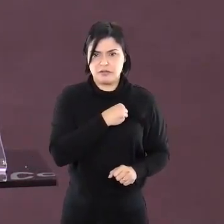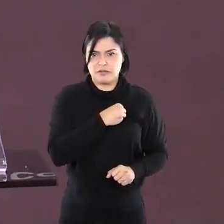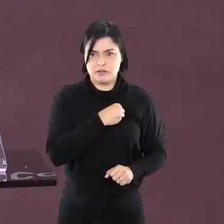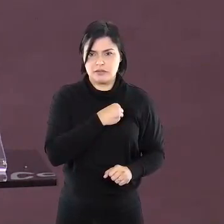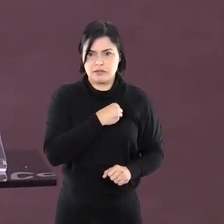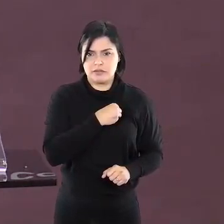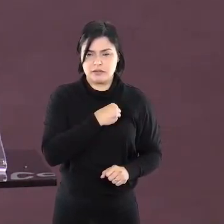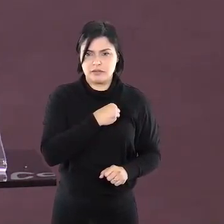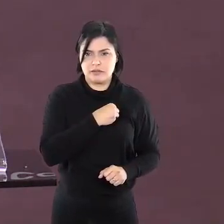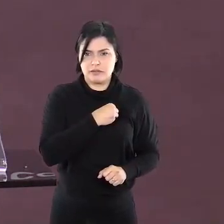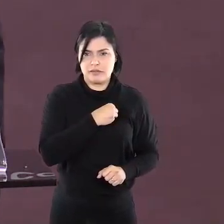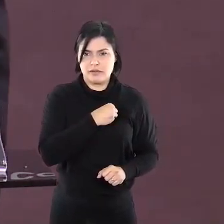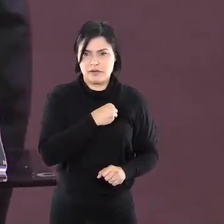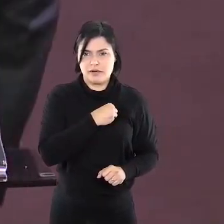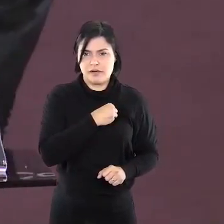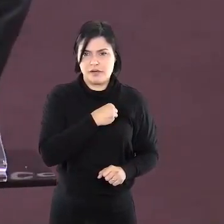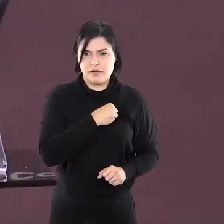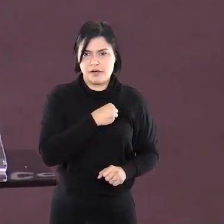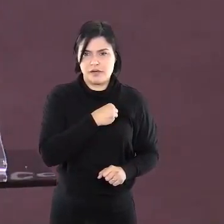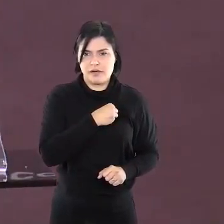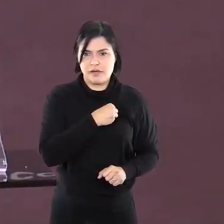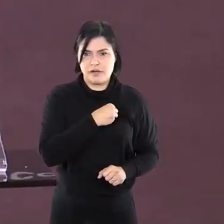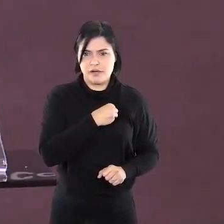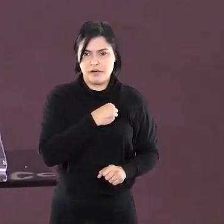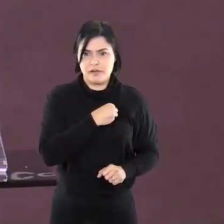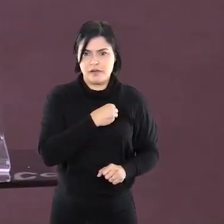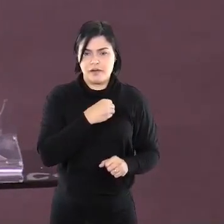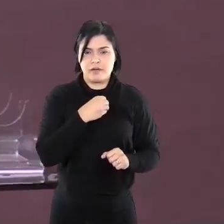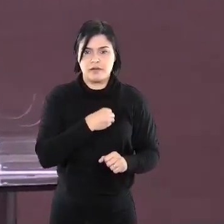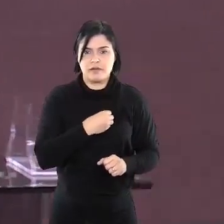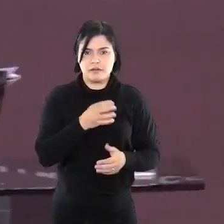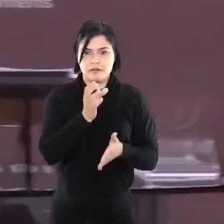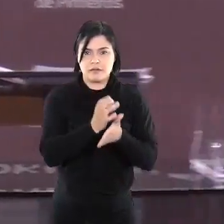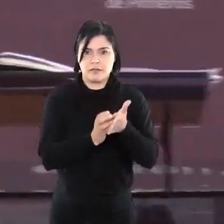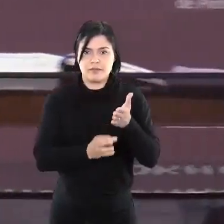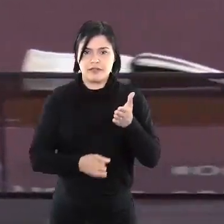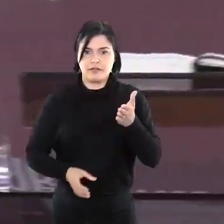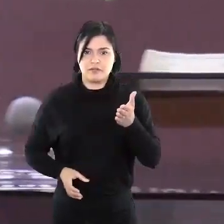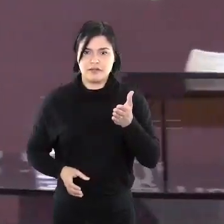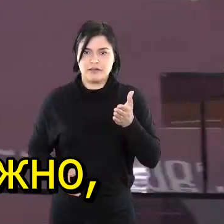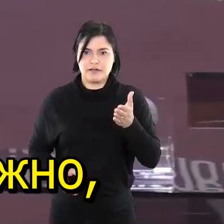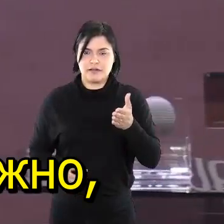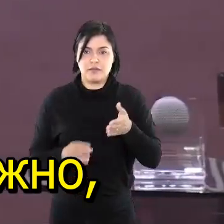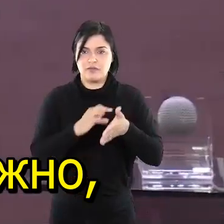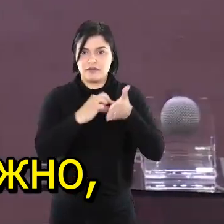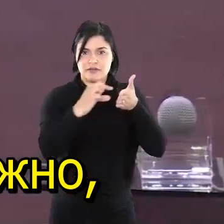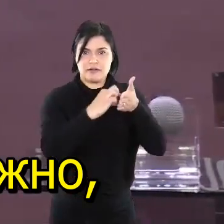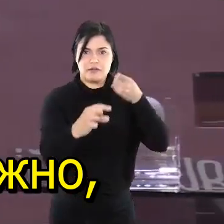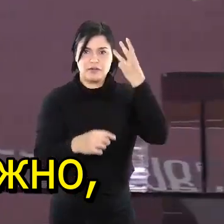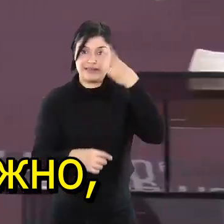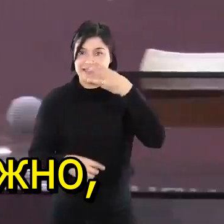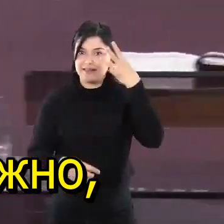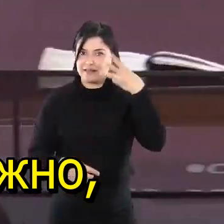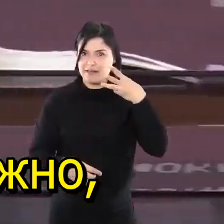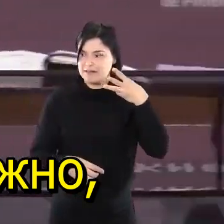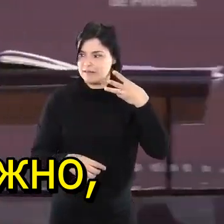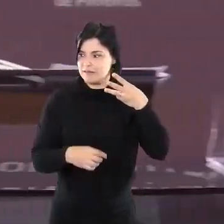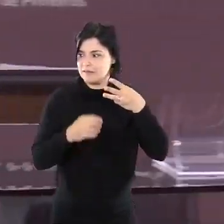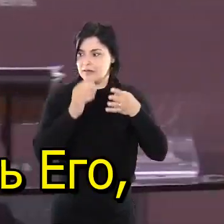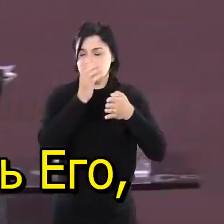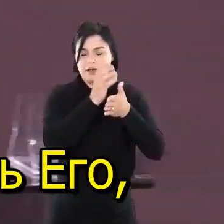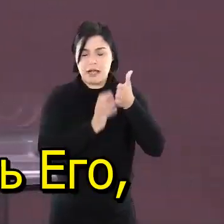por favor, Preste atenção que isso é muito